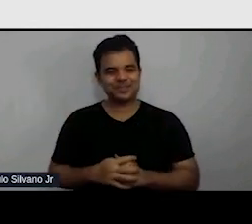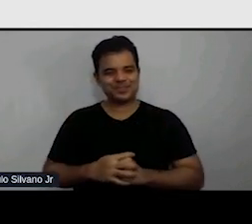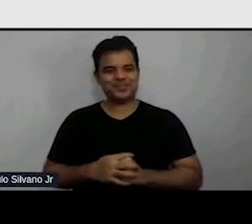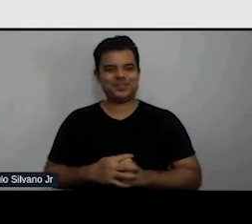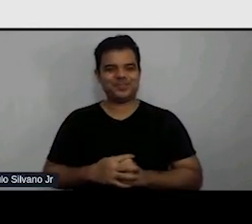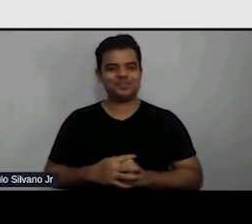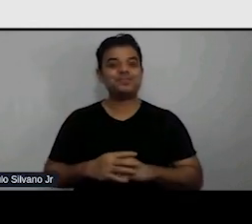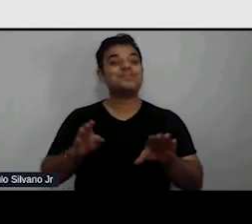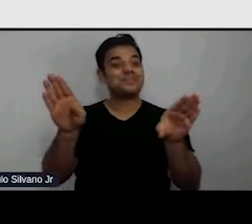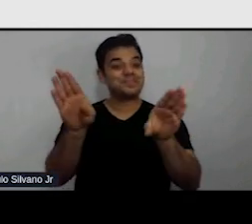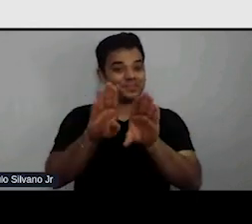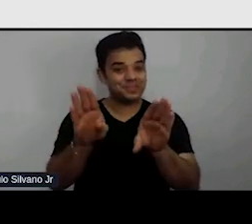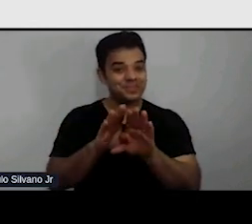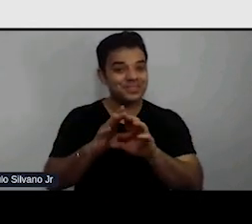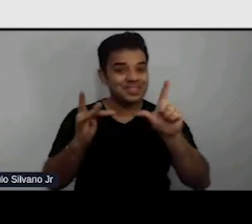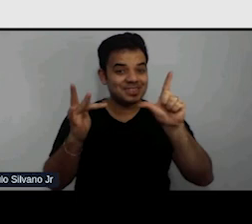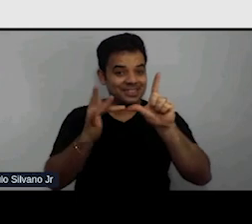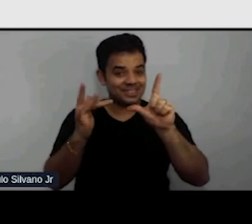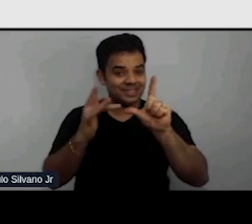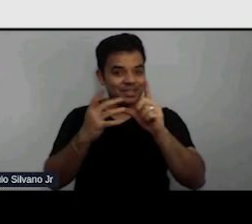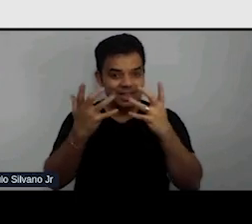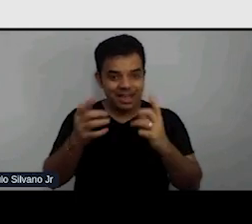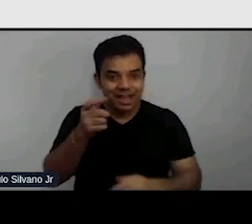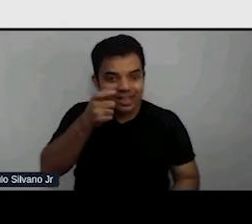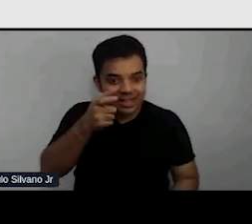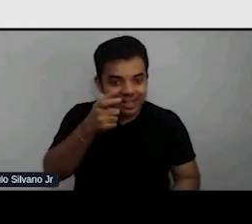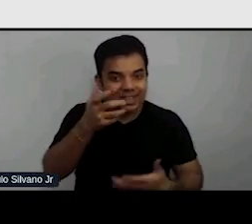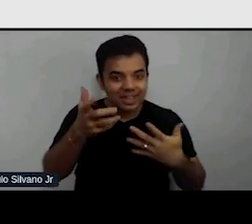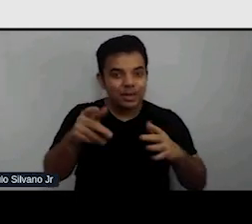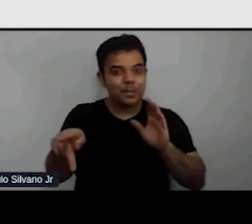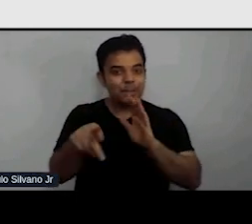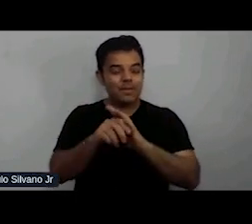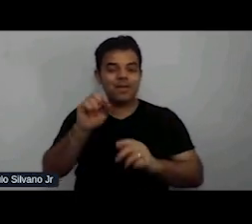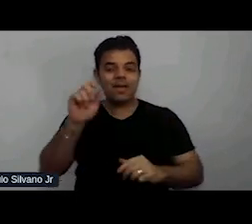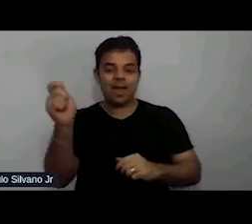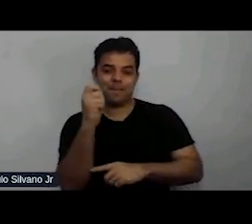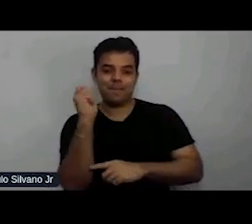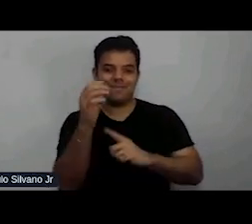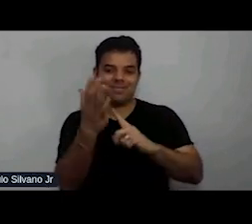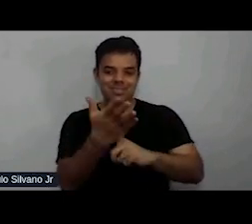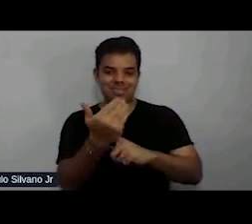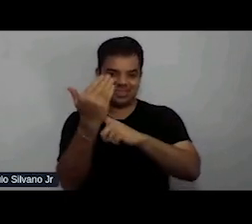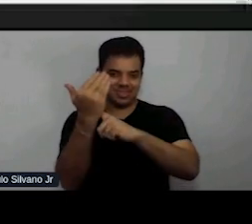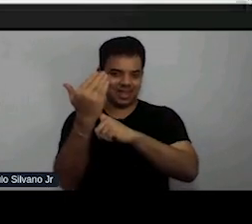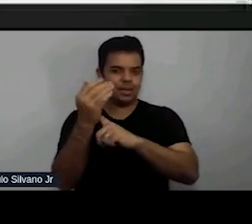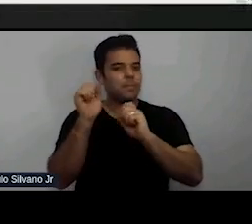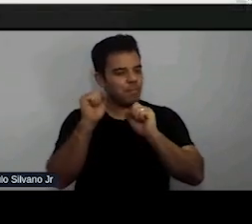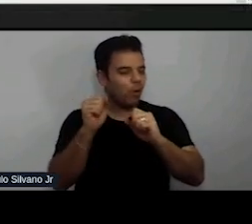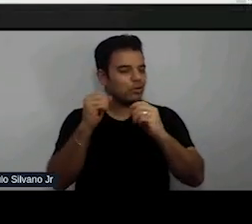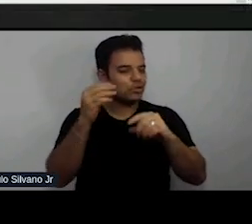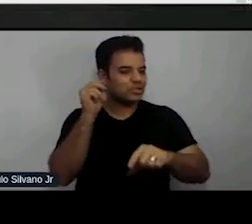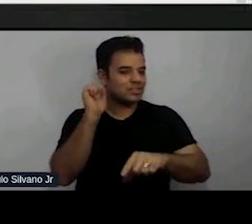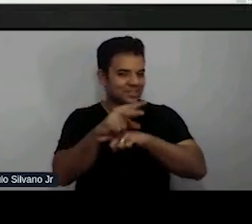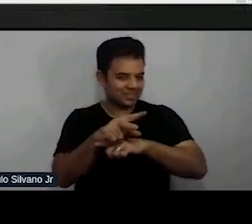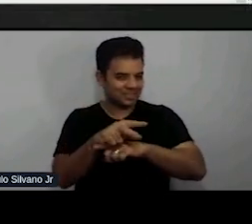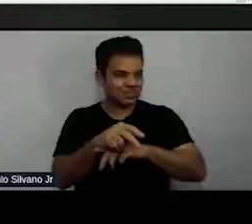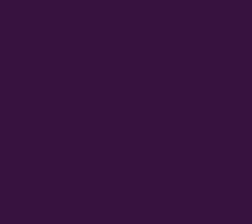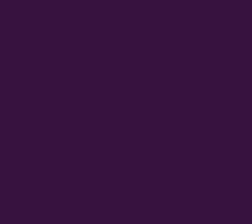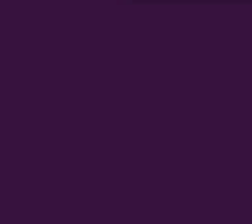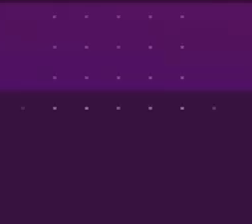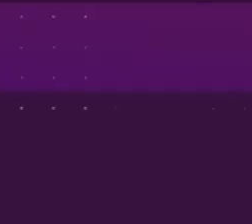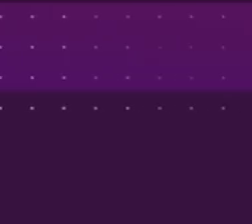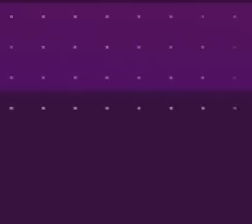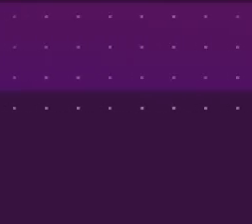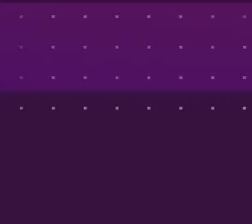E também vou deixar um link aqui se alguém tiver interesse nas vagas da Ambev Tech. Será um prazer. Obrigada.